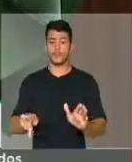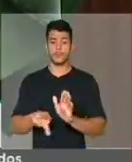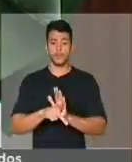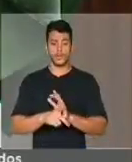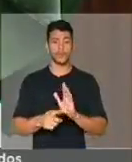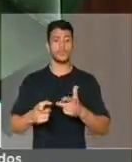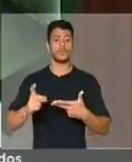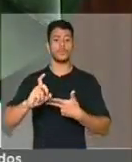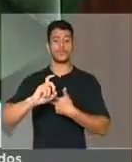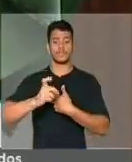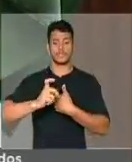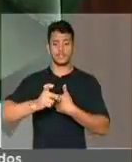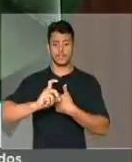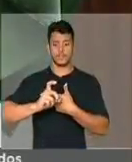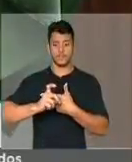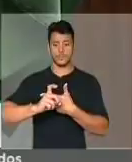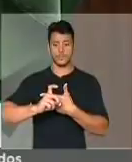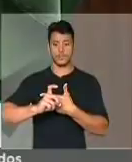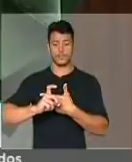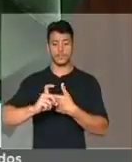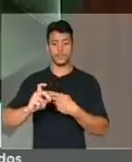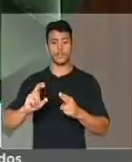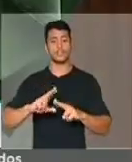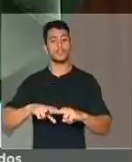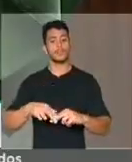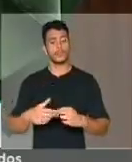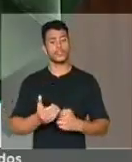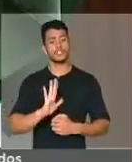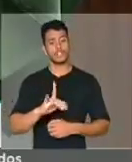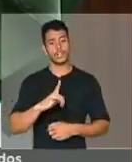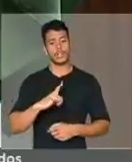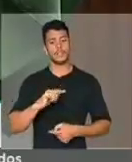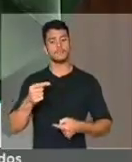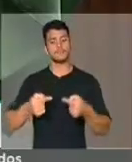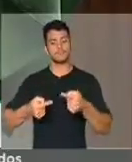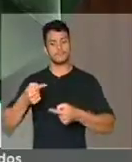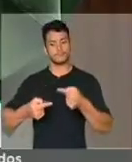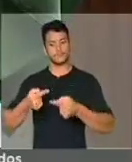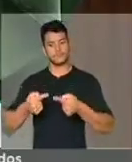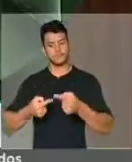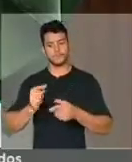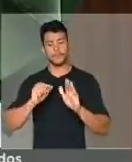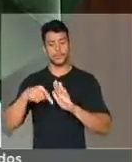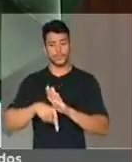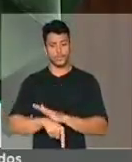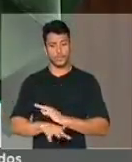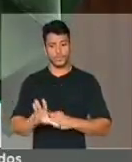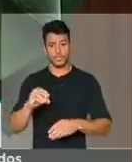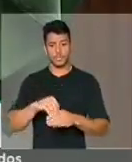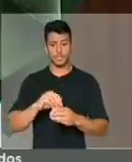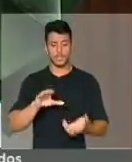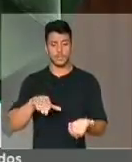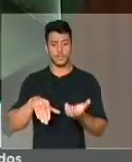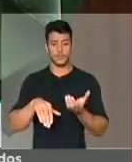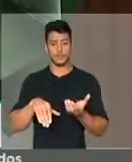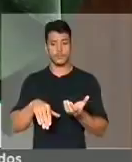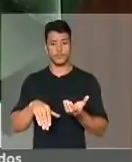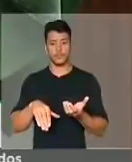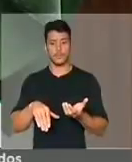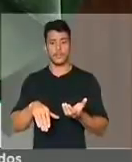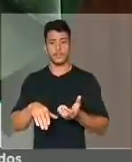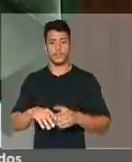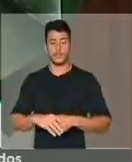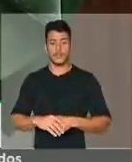Federal que, pelas suas repercussões, tem gerado intensos debates no Congresso Nacional e ainda em toda a sociedade